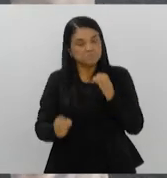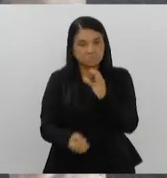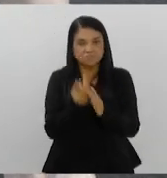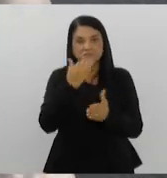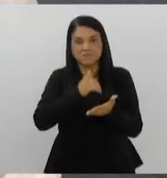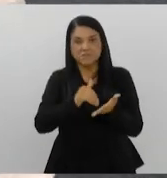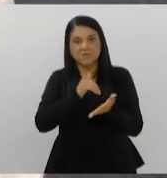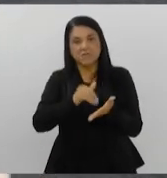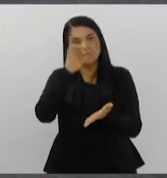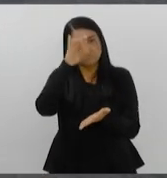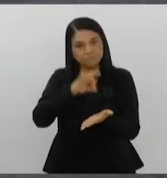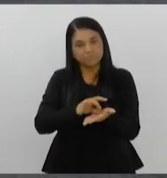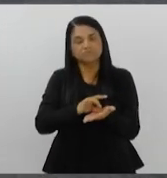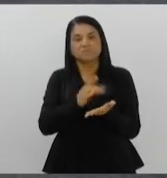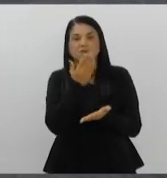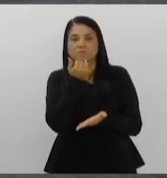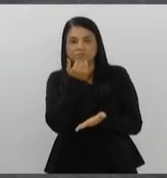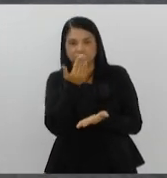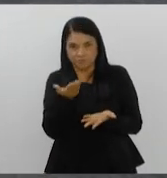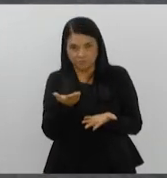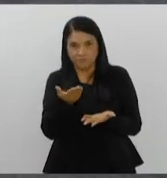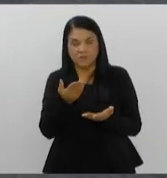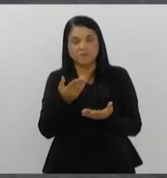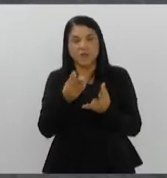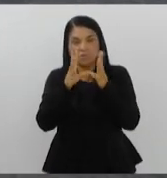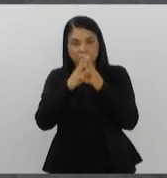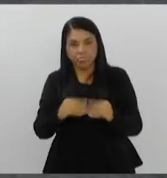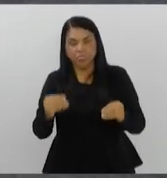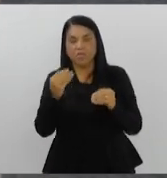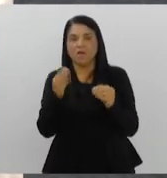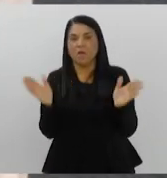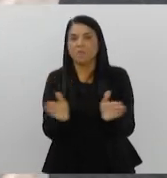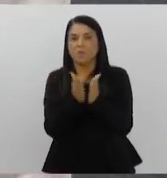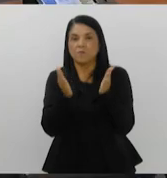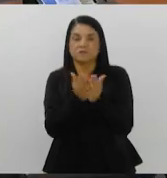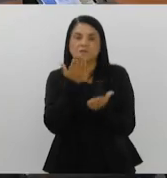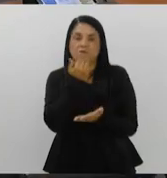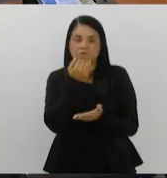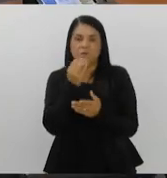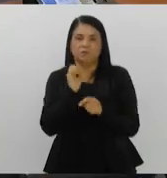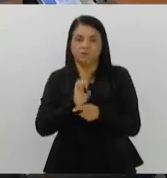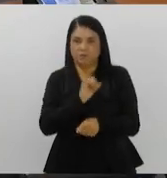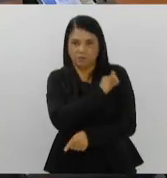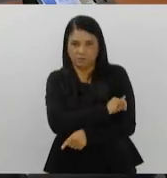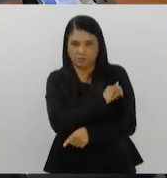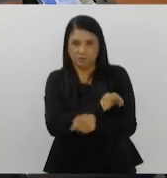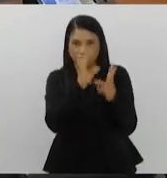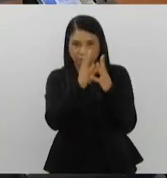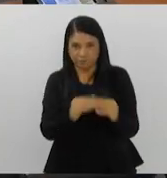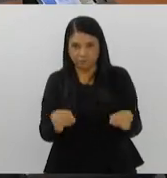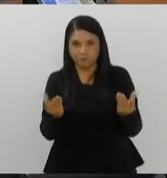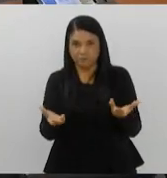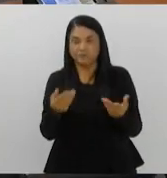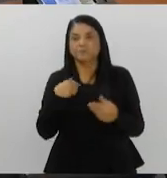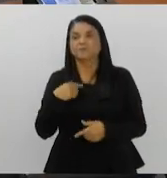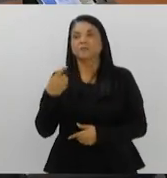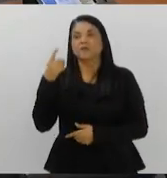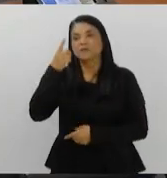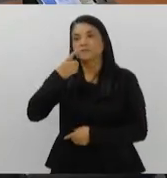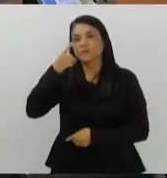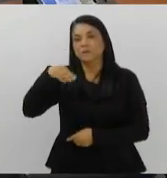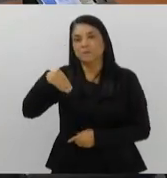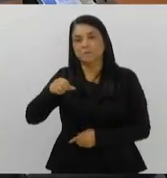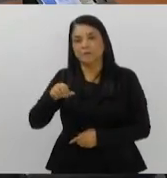concretas para a superação da fome e da pobreza no nosso Estado. Muito obrigada, senhora presidenta. Deputada Marina, do